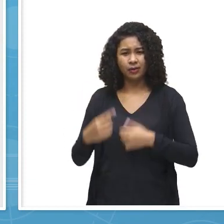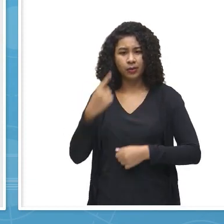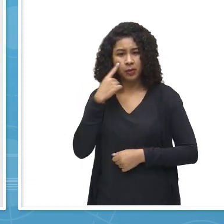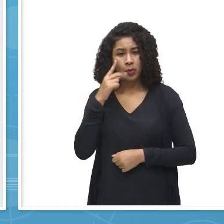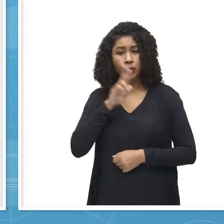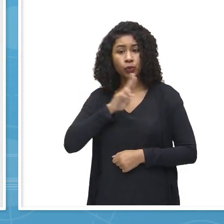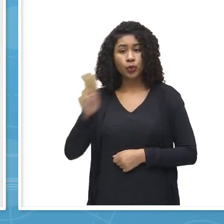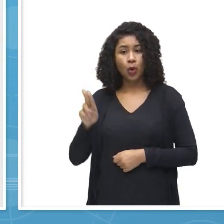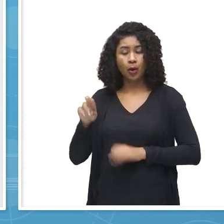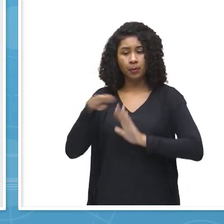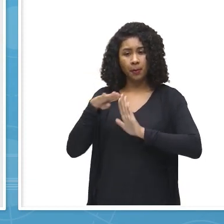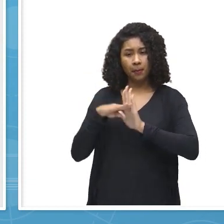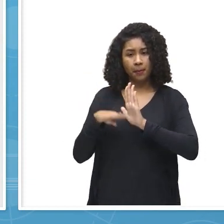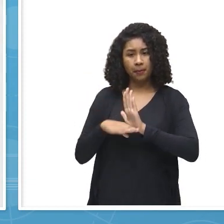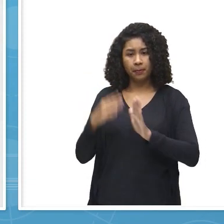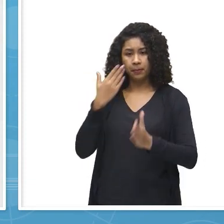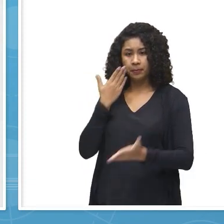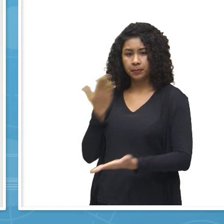ósseo,